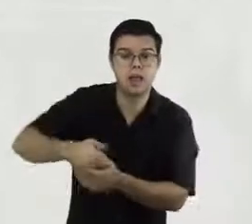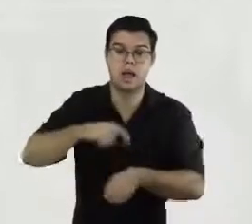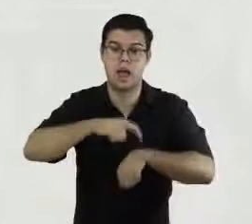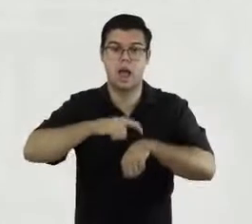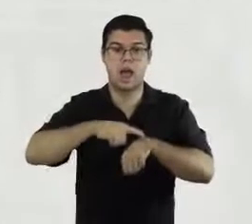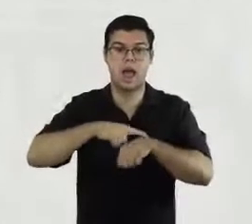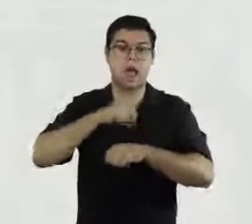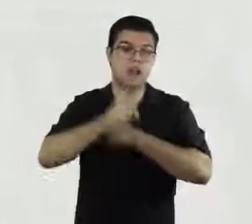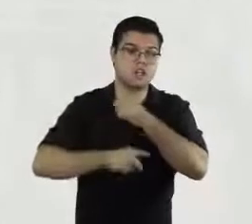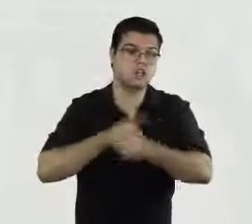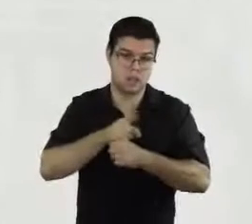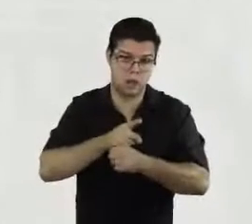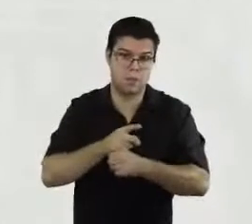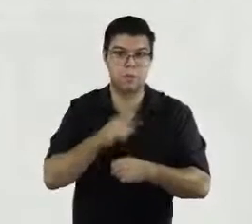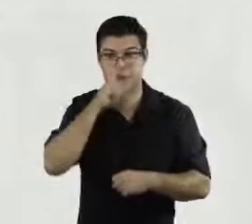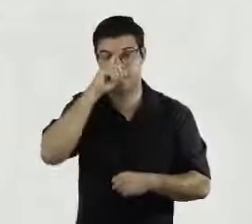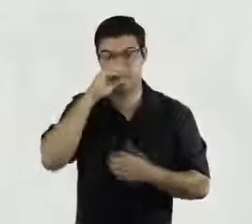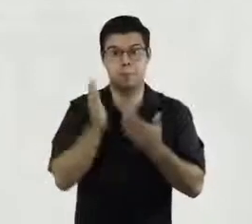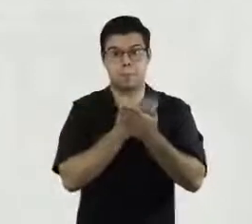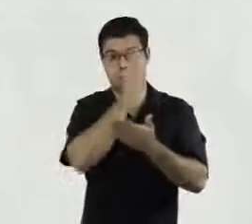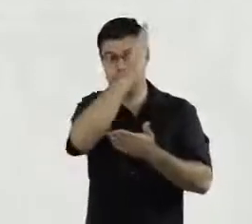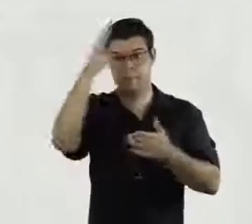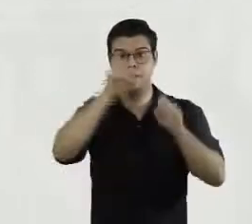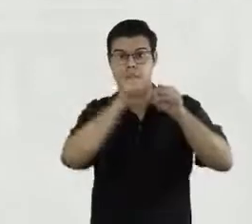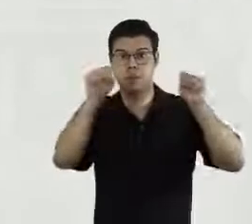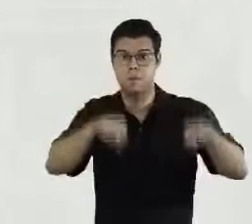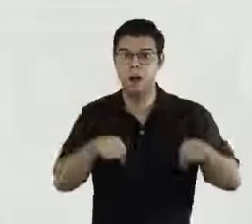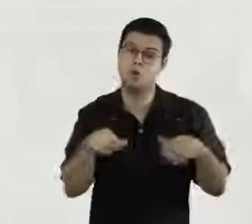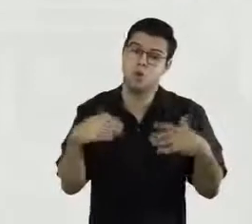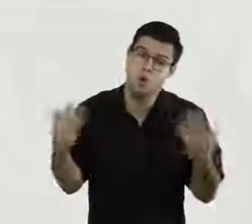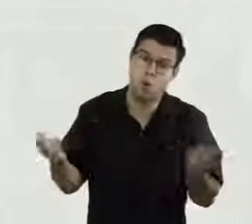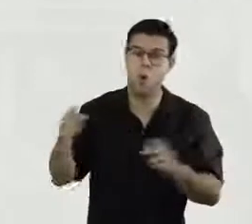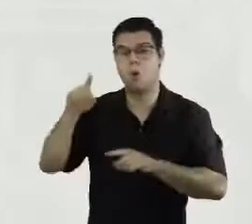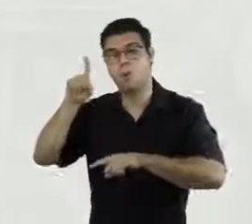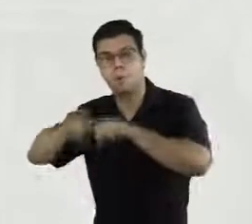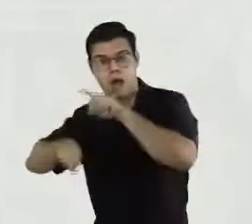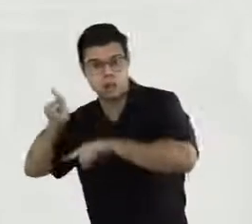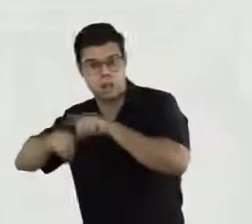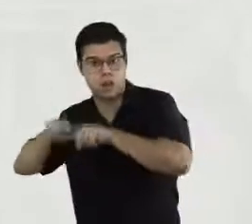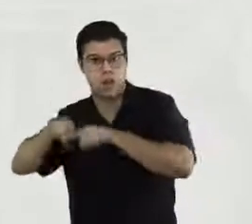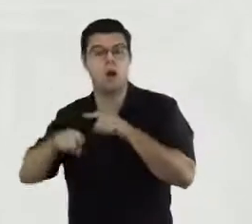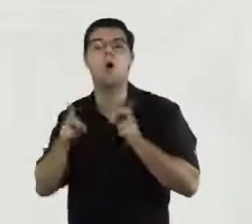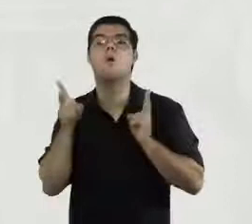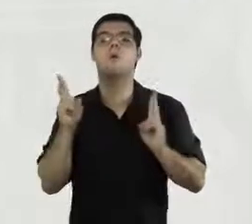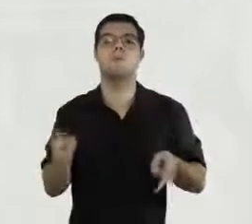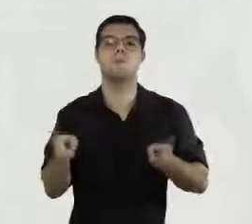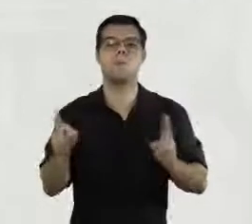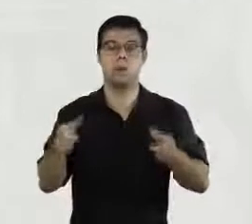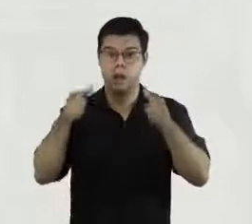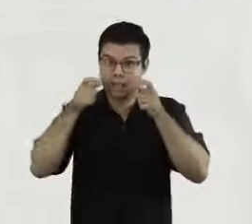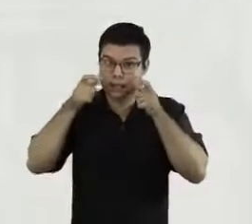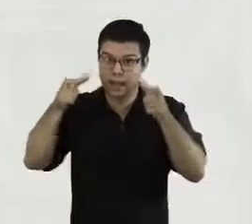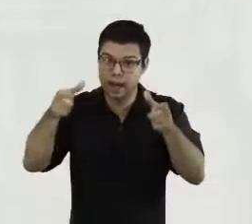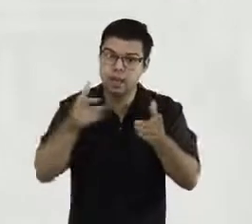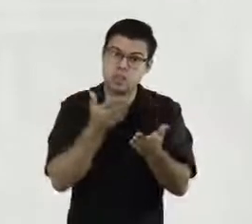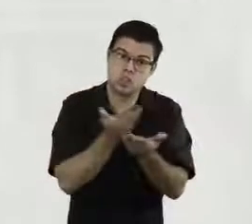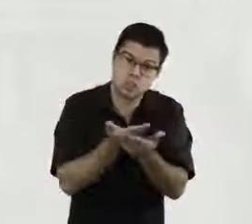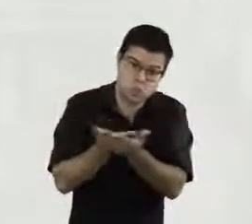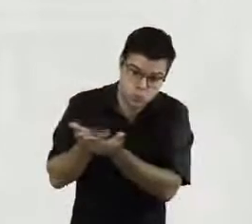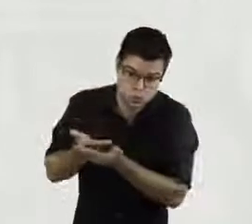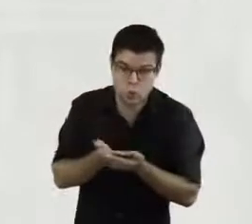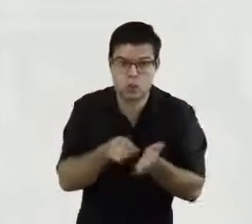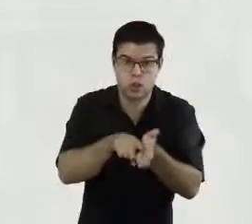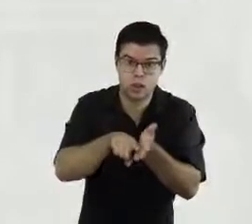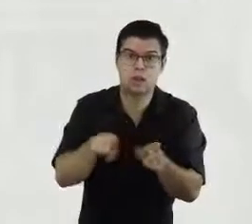a bibliografia sistemática, material, ela permanece interessante aos estudos dos registros